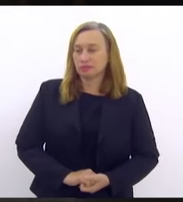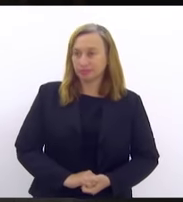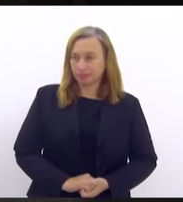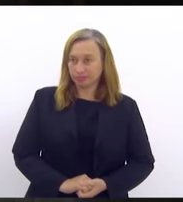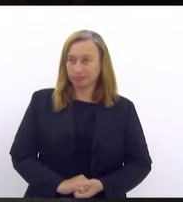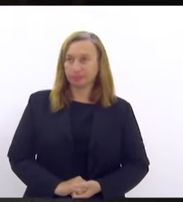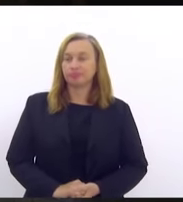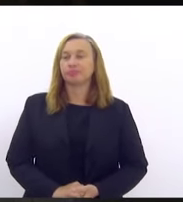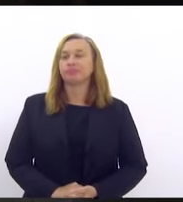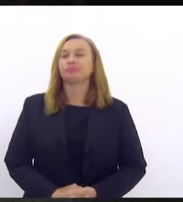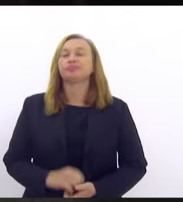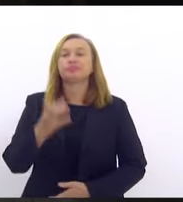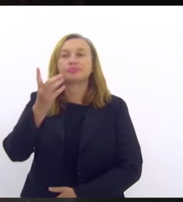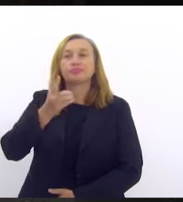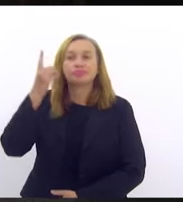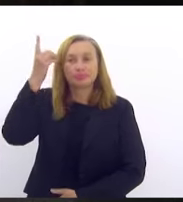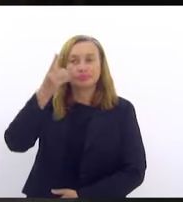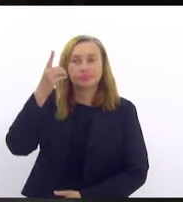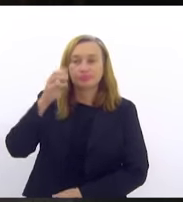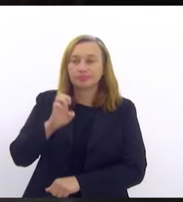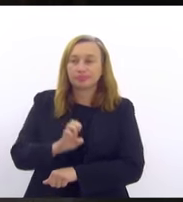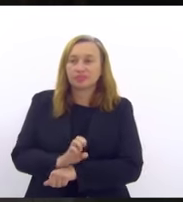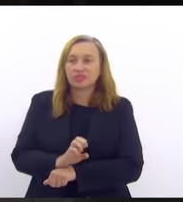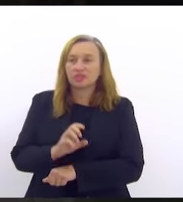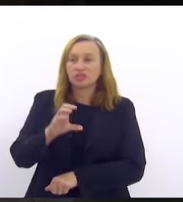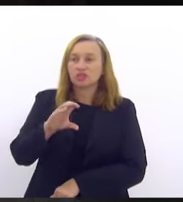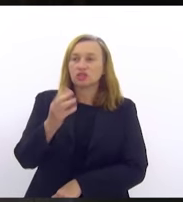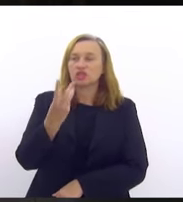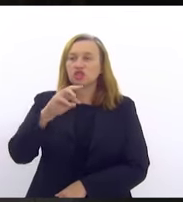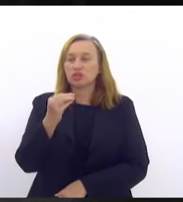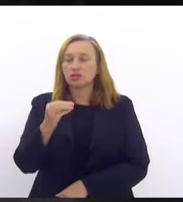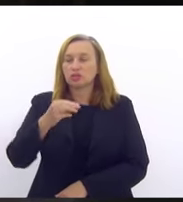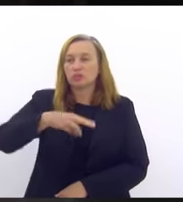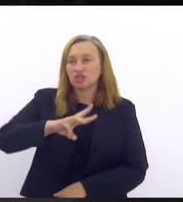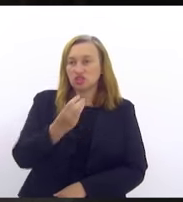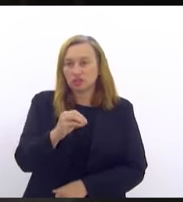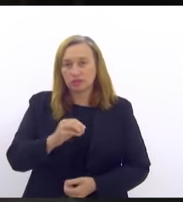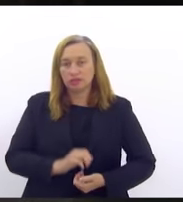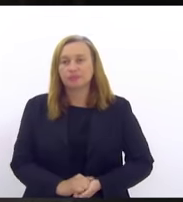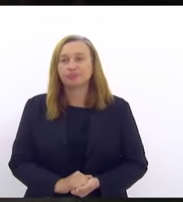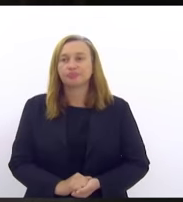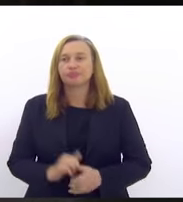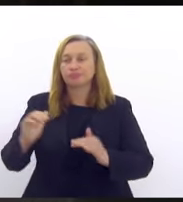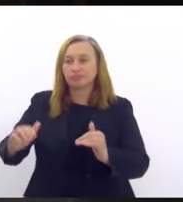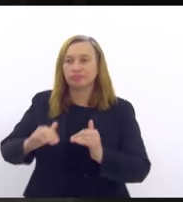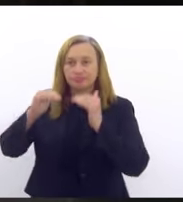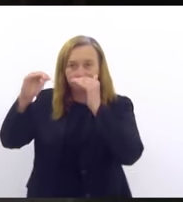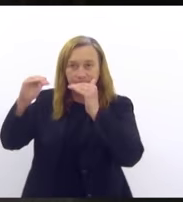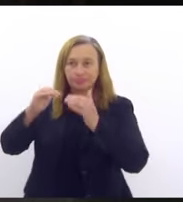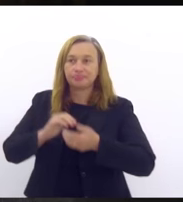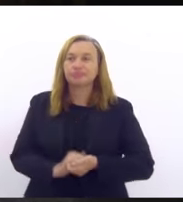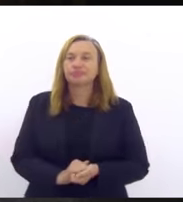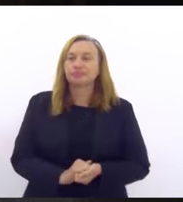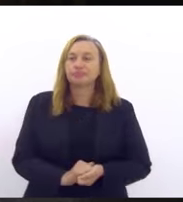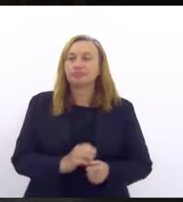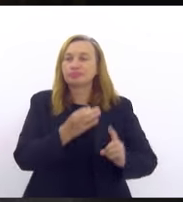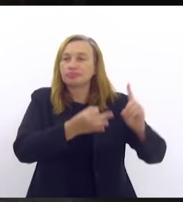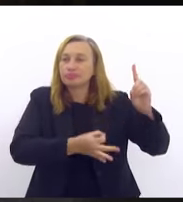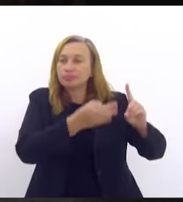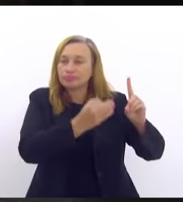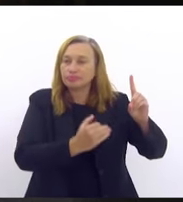inclito Deputado Estadual Chico Machado excelentíssimo Desembargador